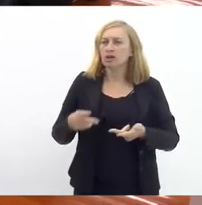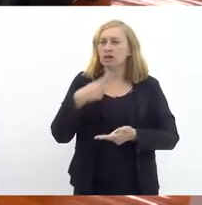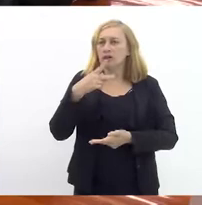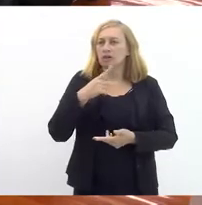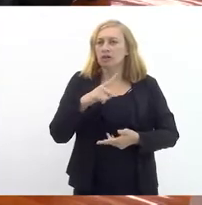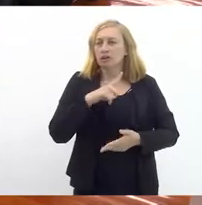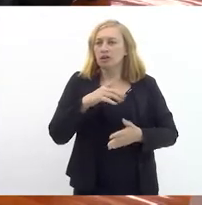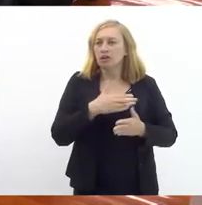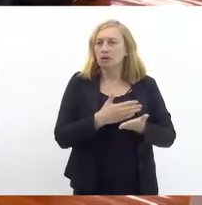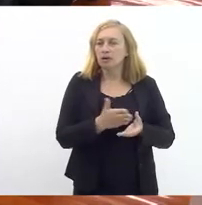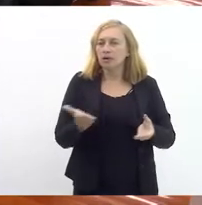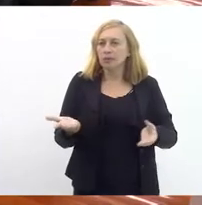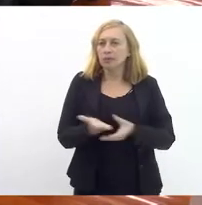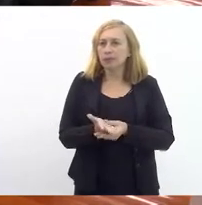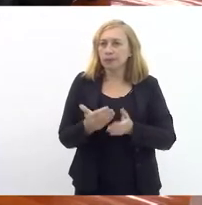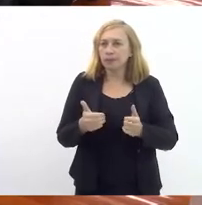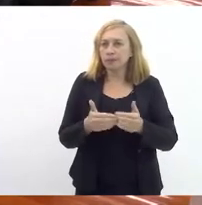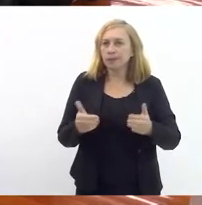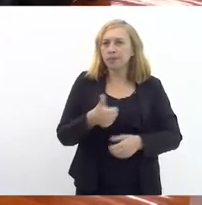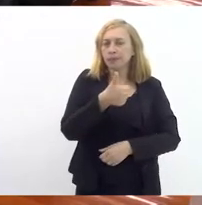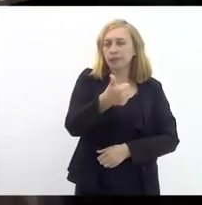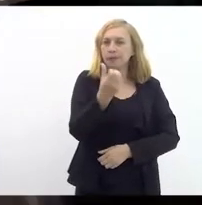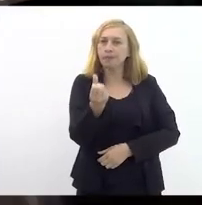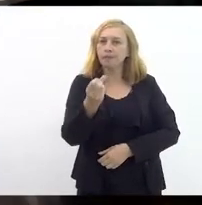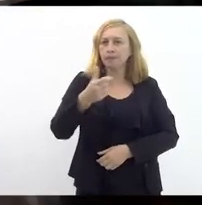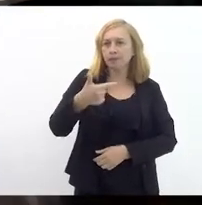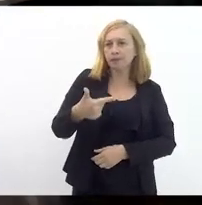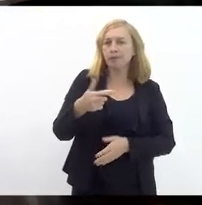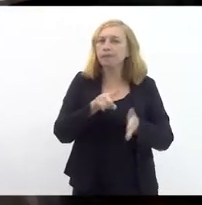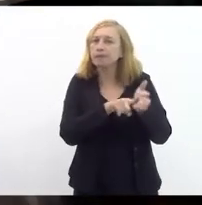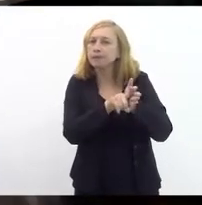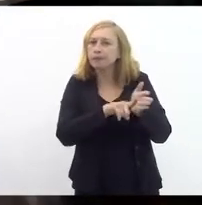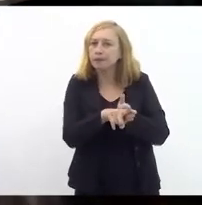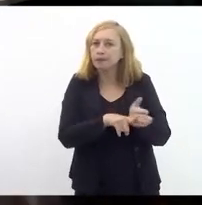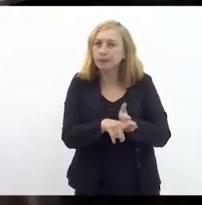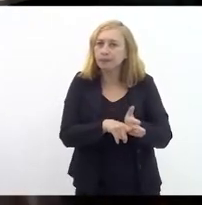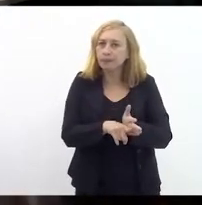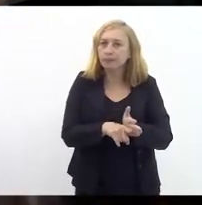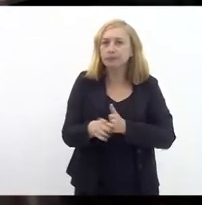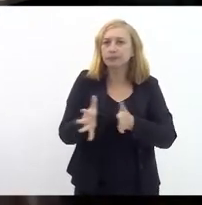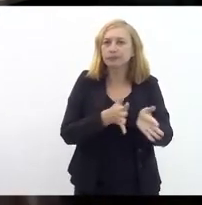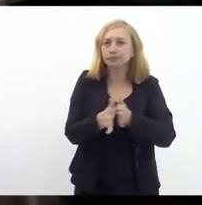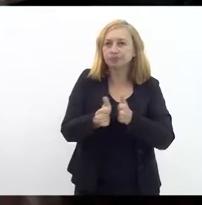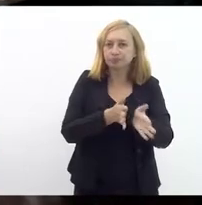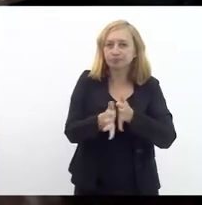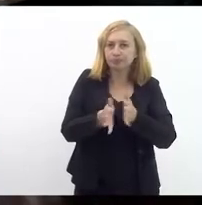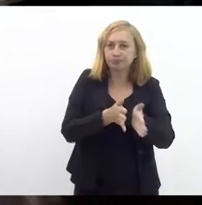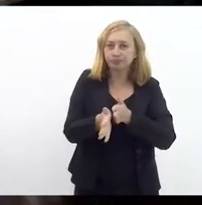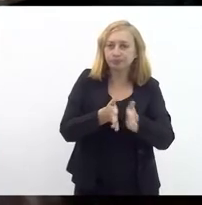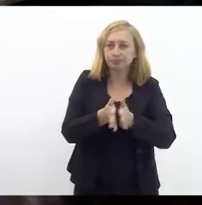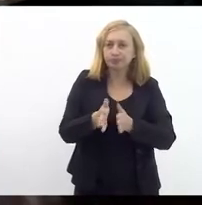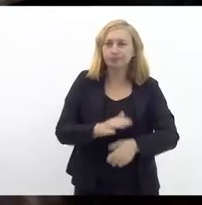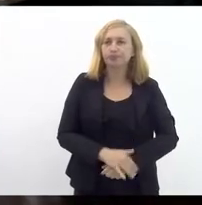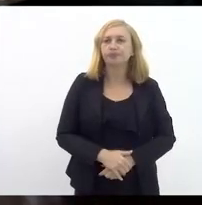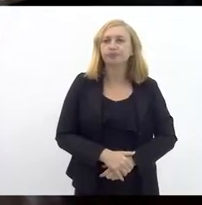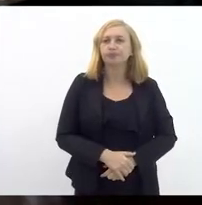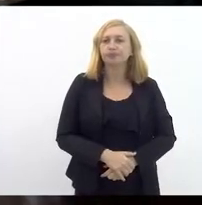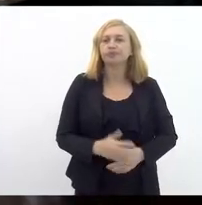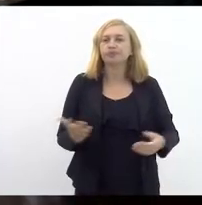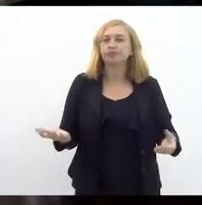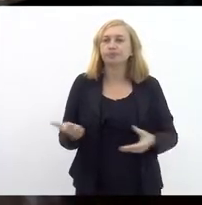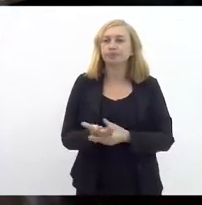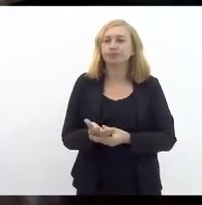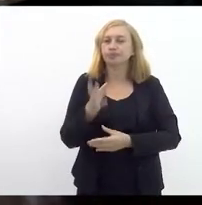processo aberto, o processo 162, com a intenção de verificar as condições de acessibilidade. No âmbito desse processo, como um